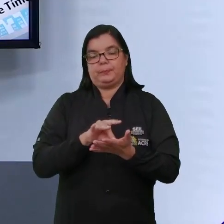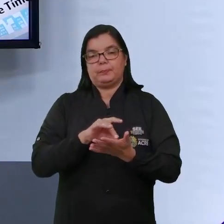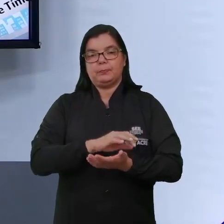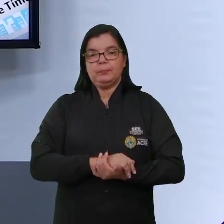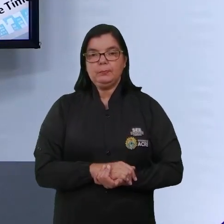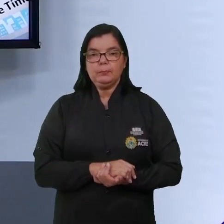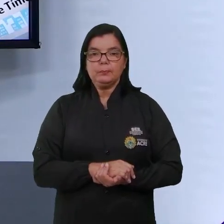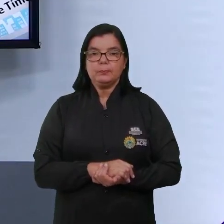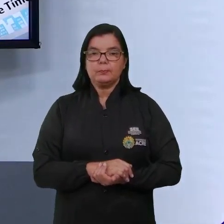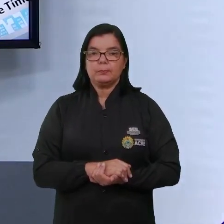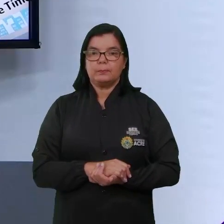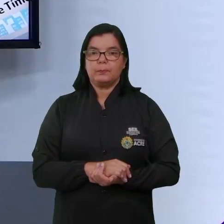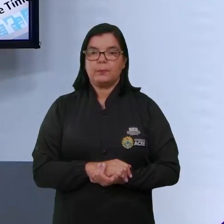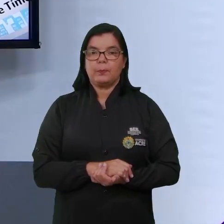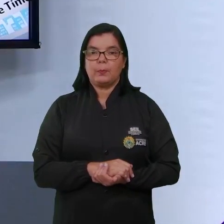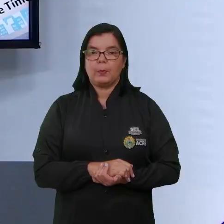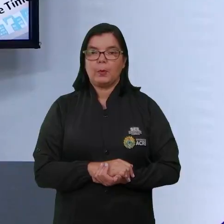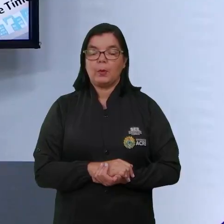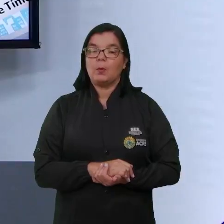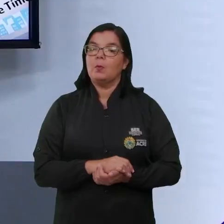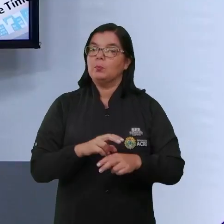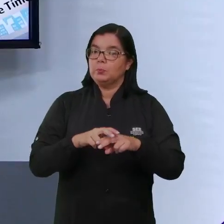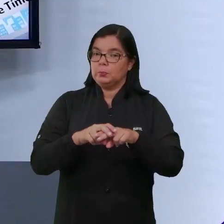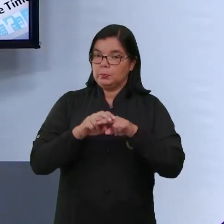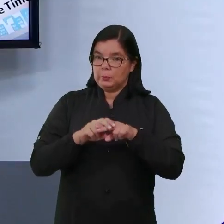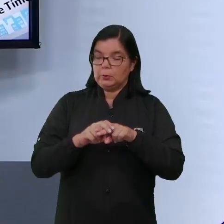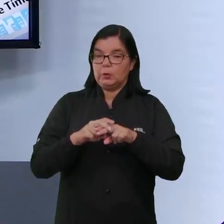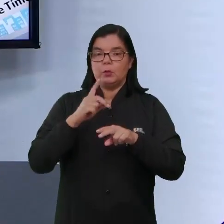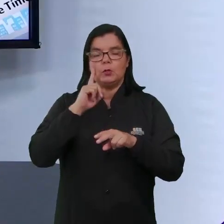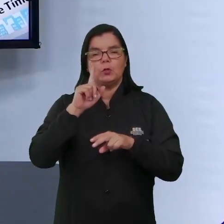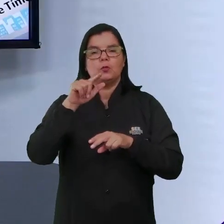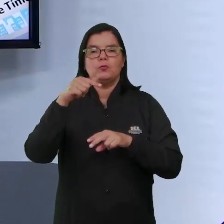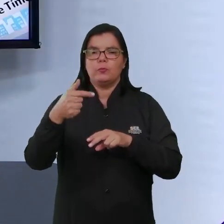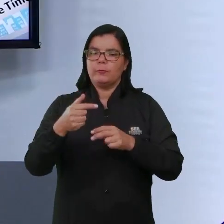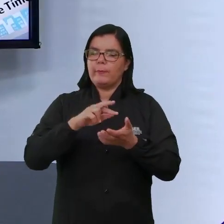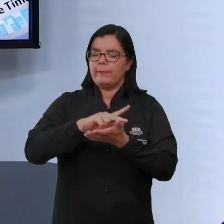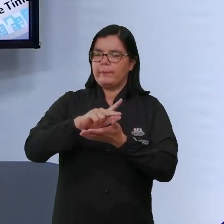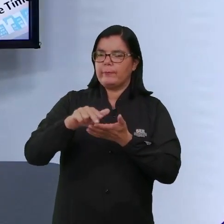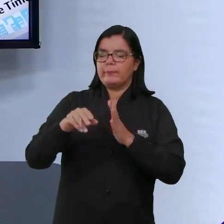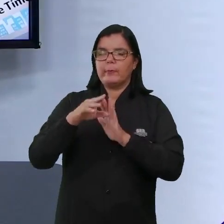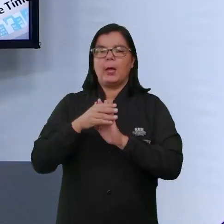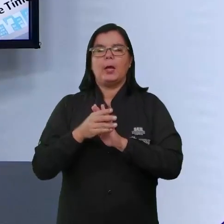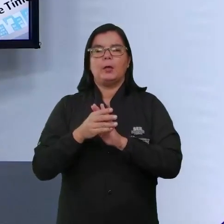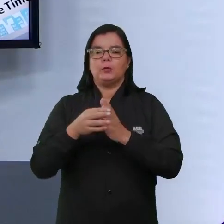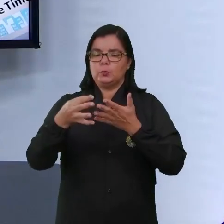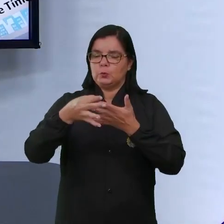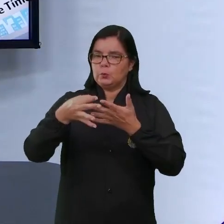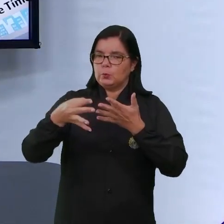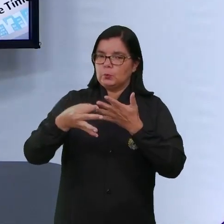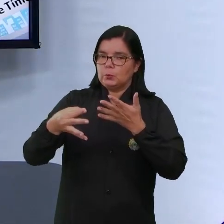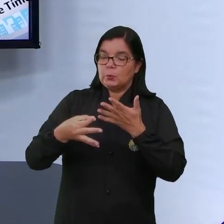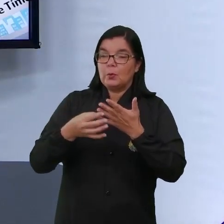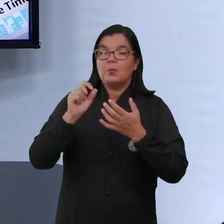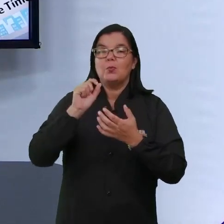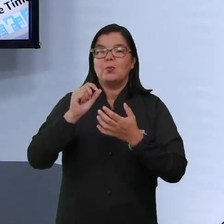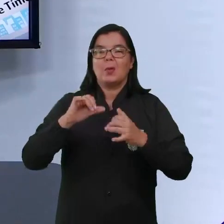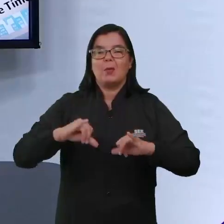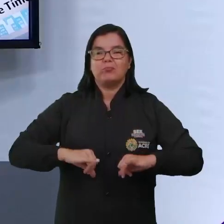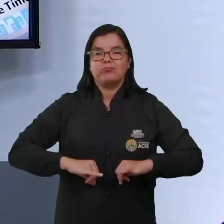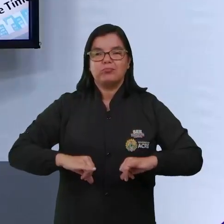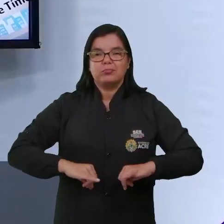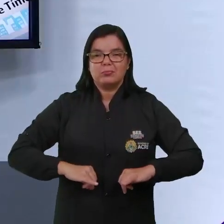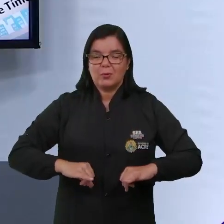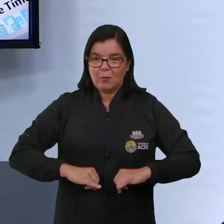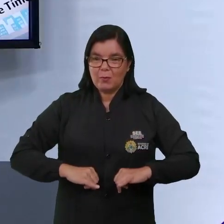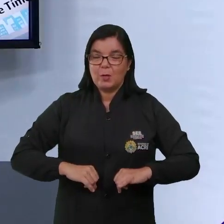das coisas. Com isso, diante desses vários conteúdos, nós vamos sofrendo